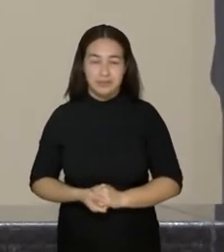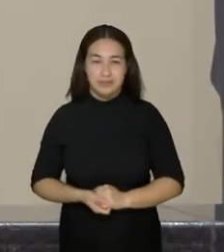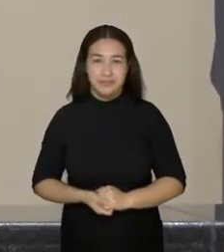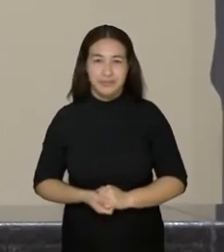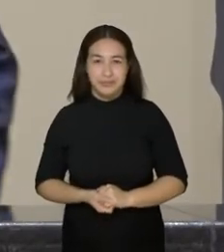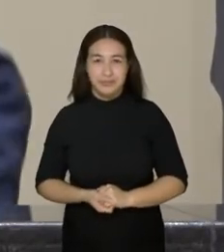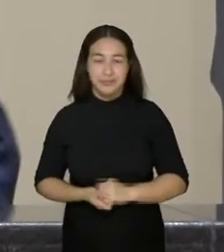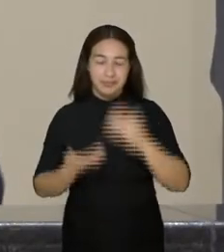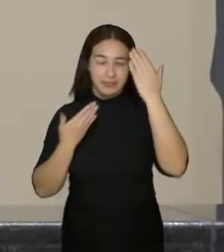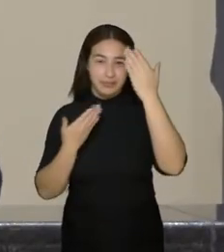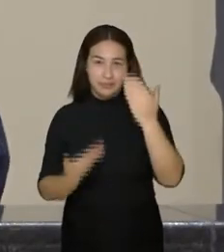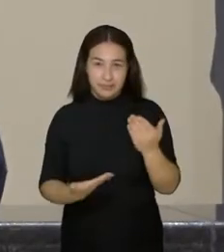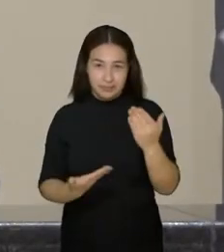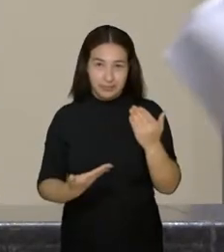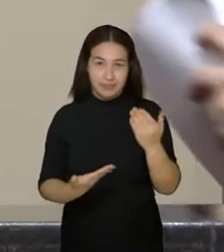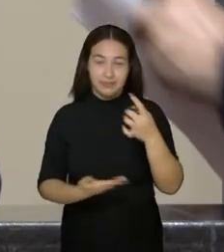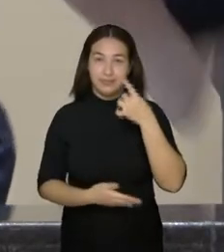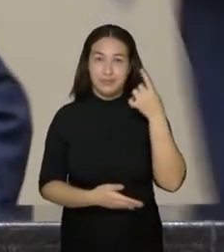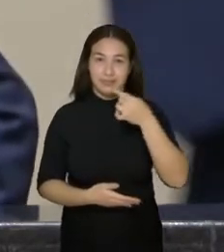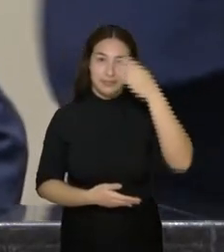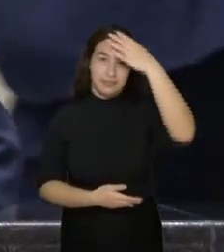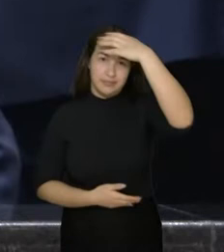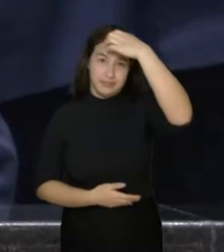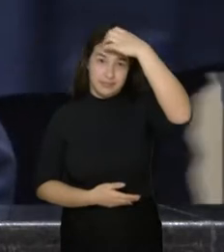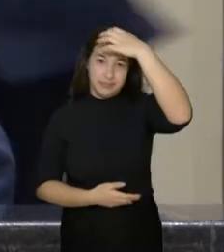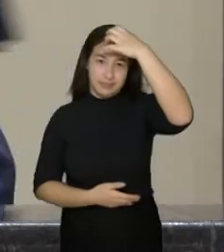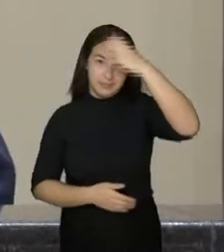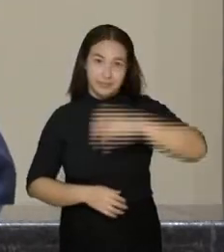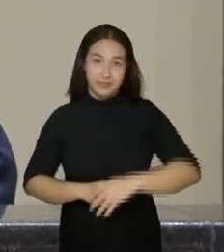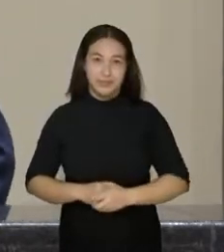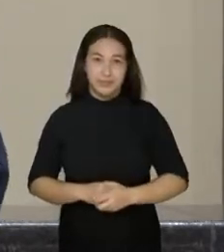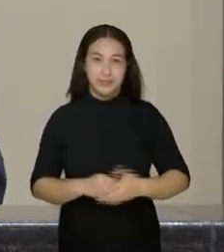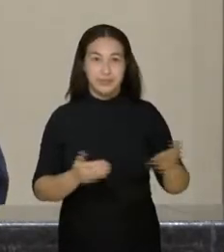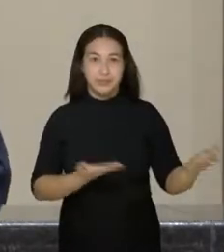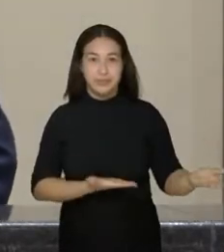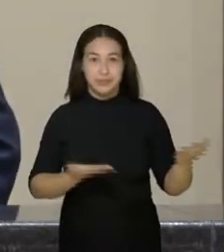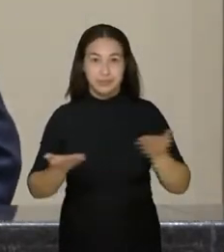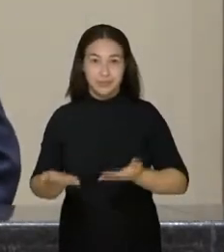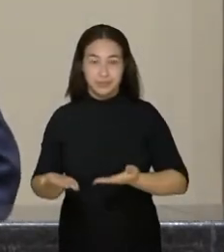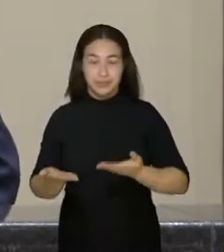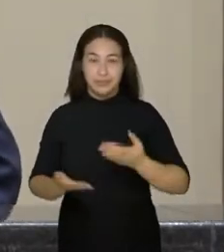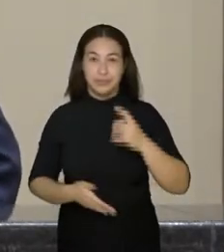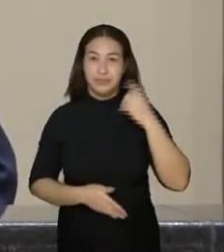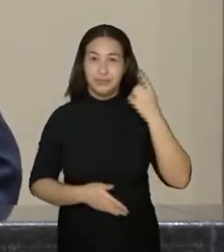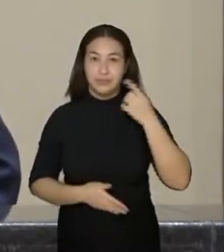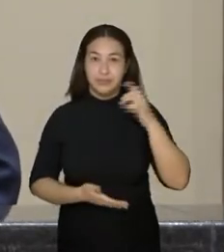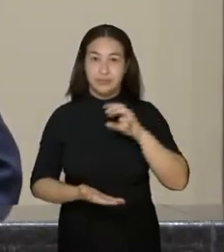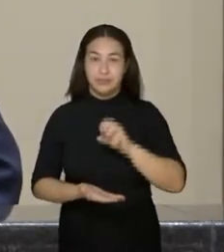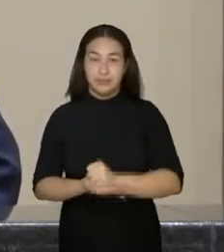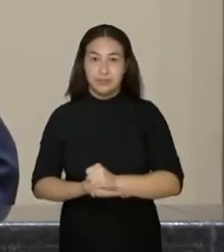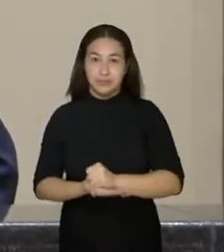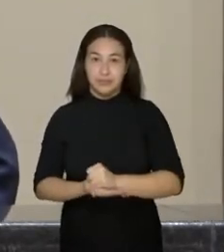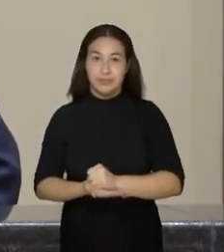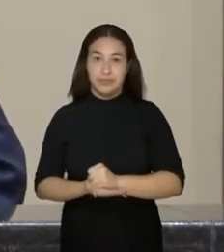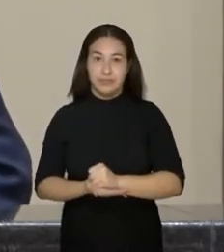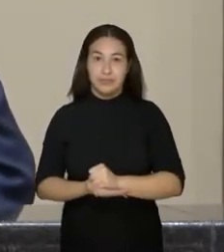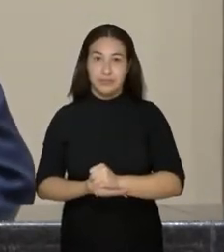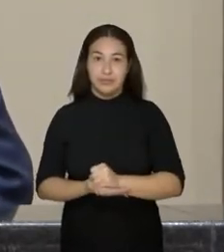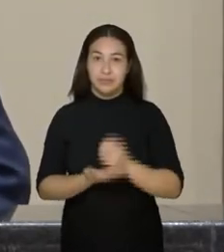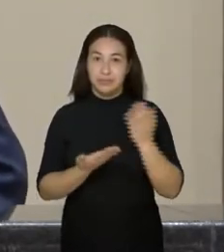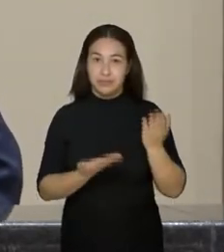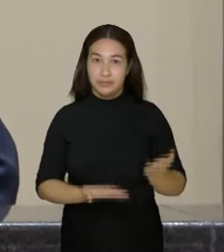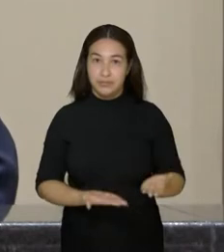Obrigado deputados maior dos Santos próximo Deputado inscrito Deputado